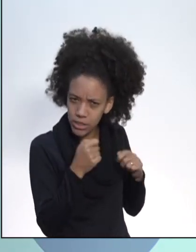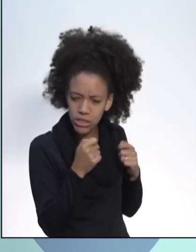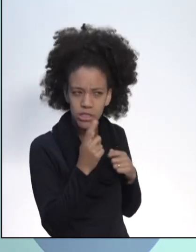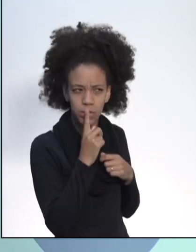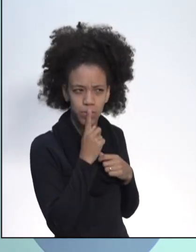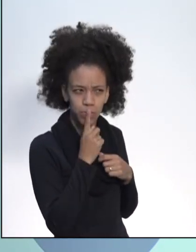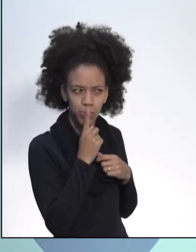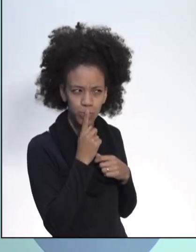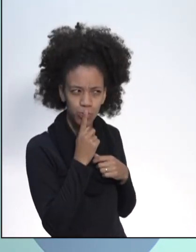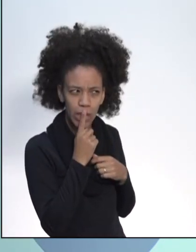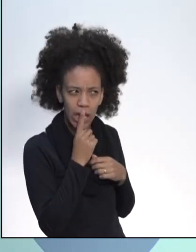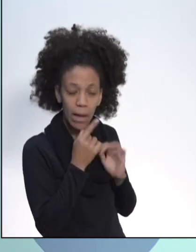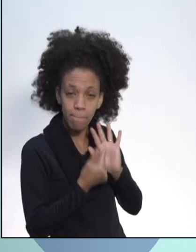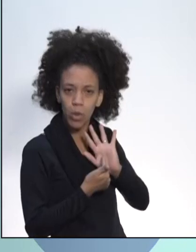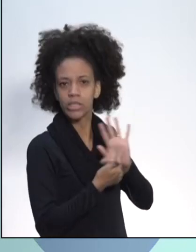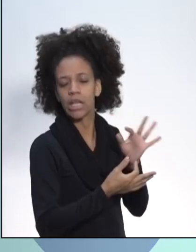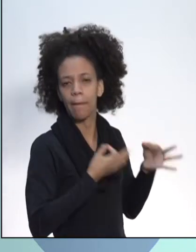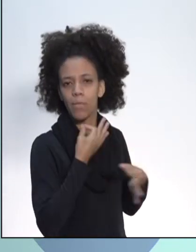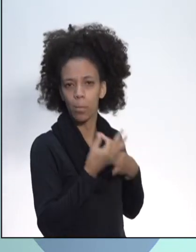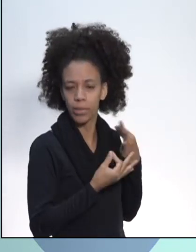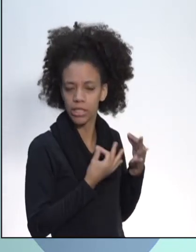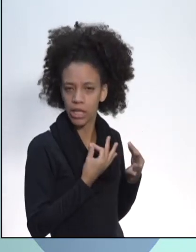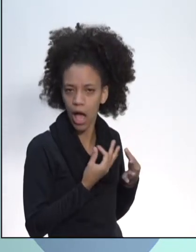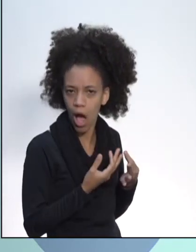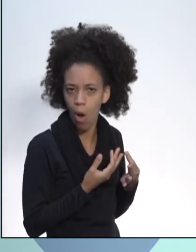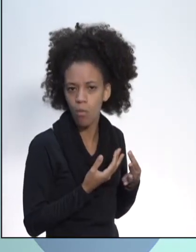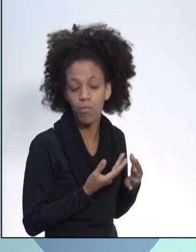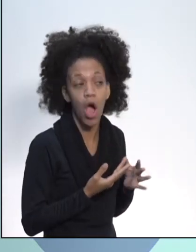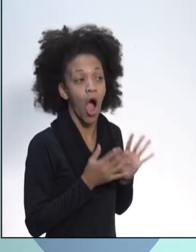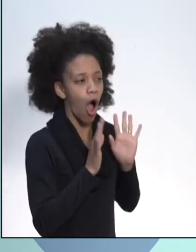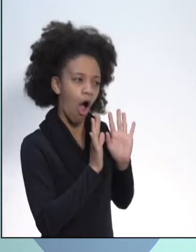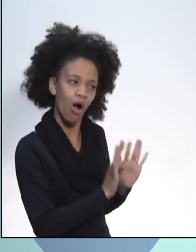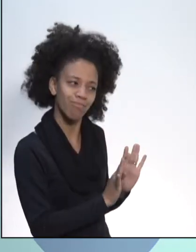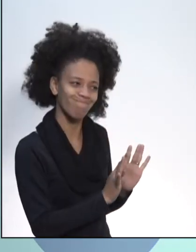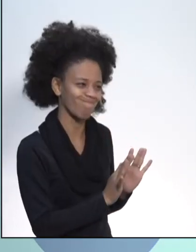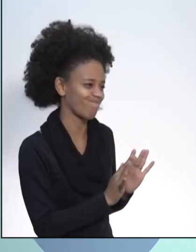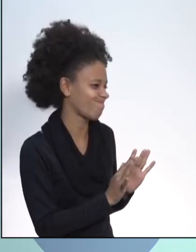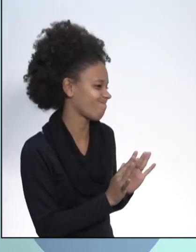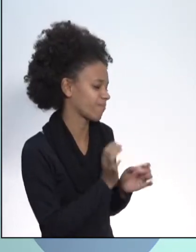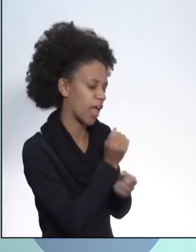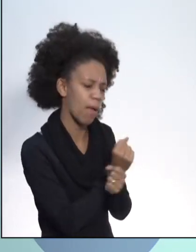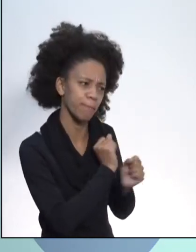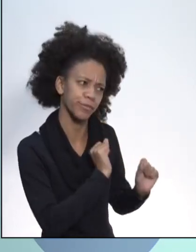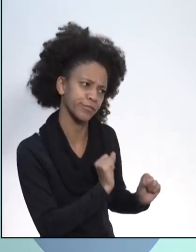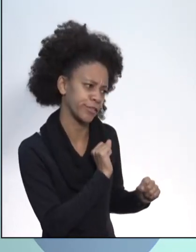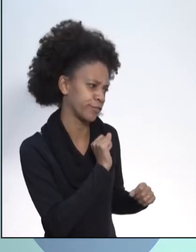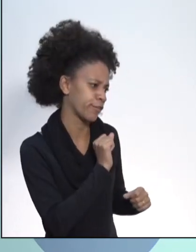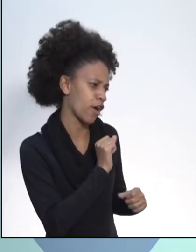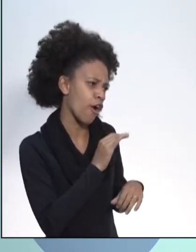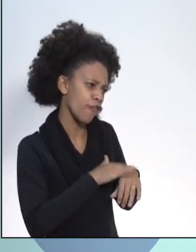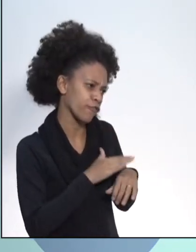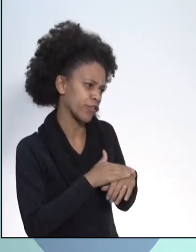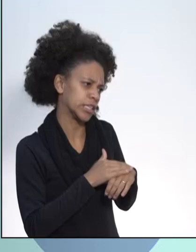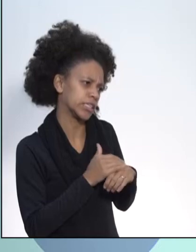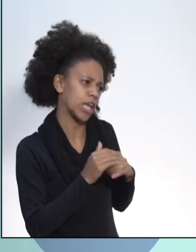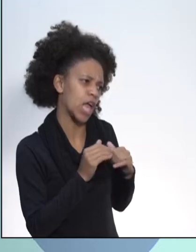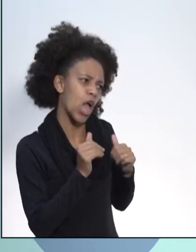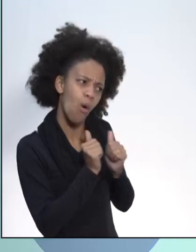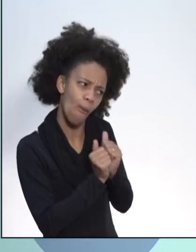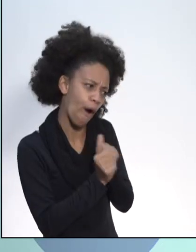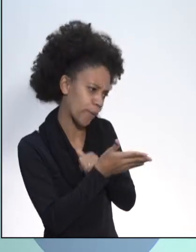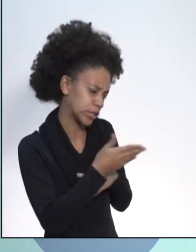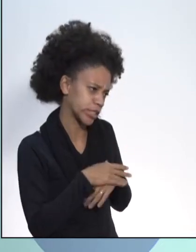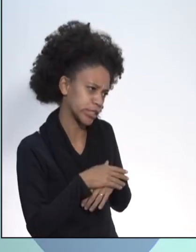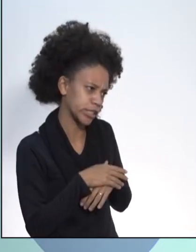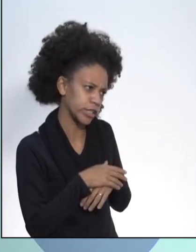minha opinião, eu preciso me fazer ouvir, falar: "Olha, não vai dar certo você cozinhar arroz assim, você não colocou